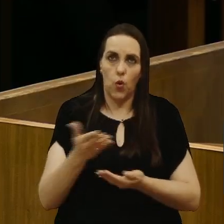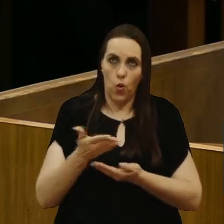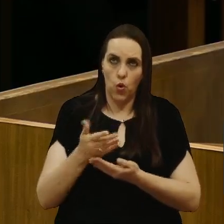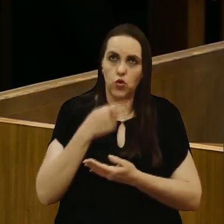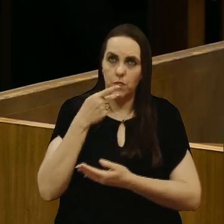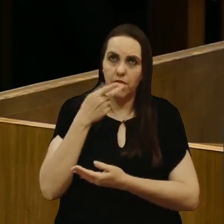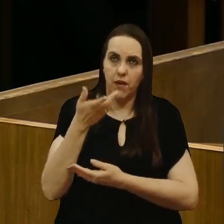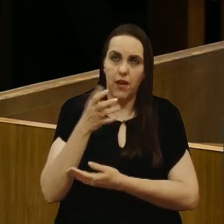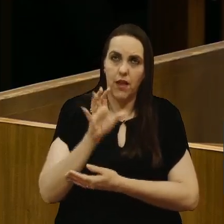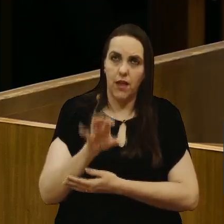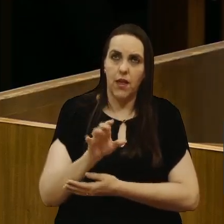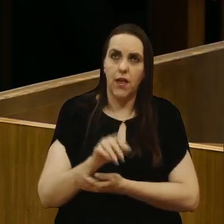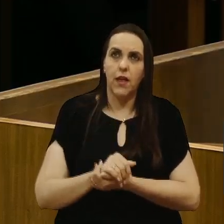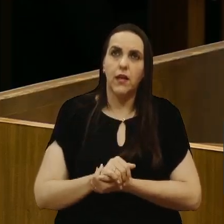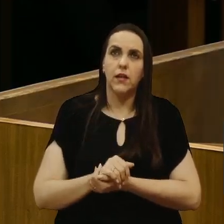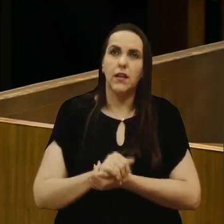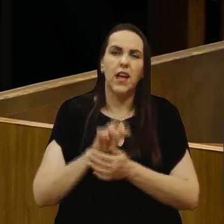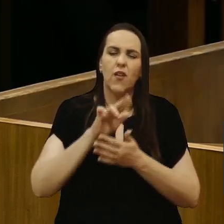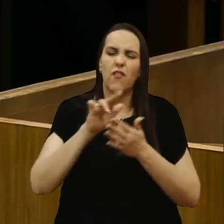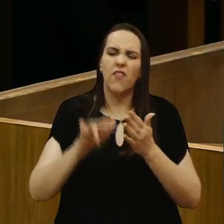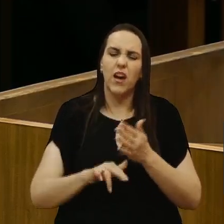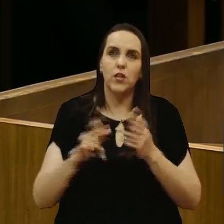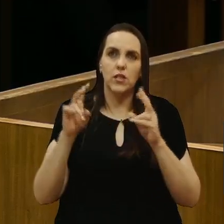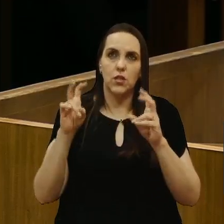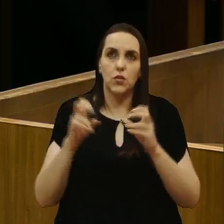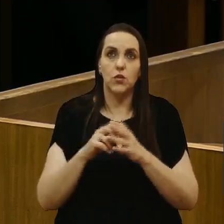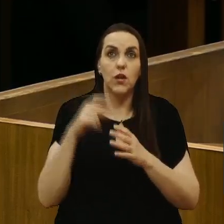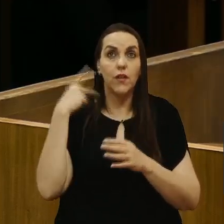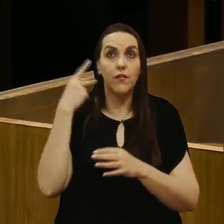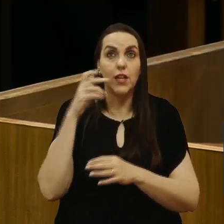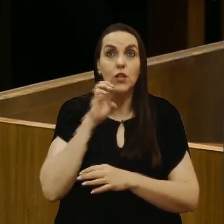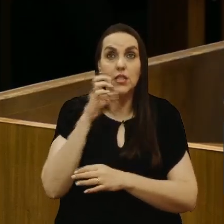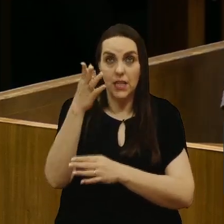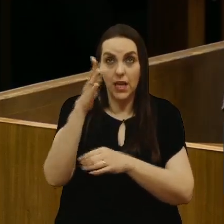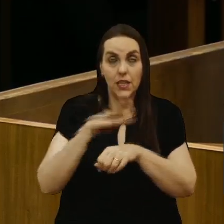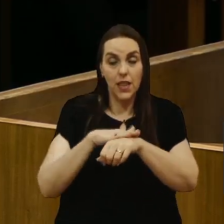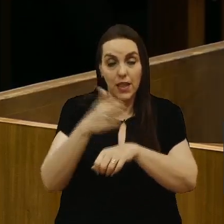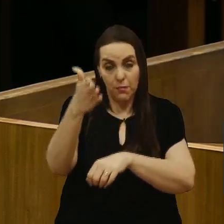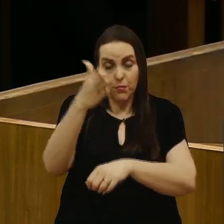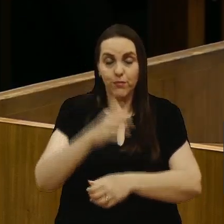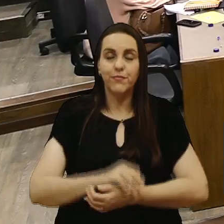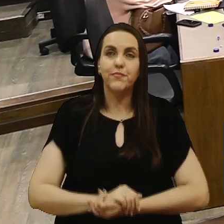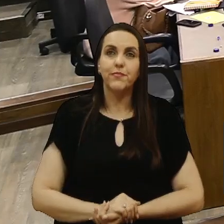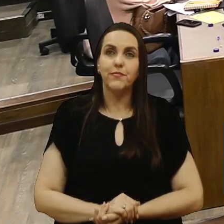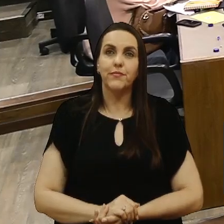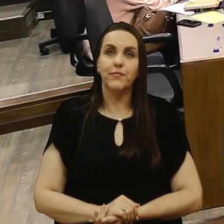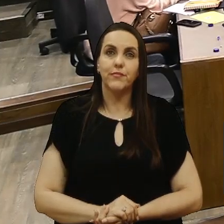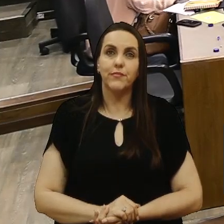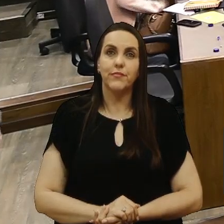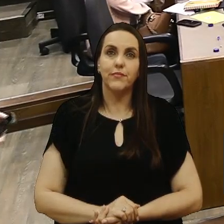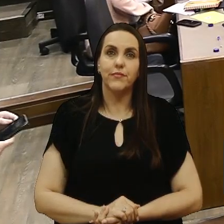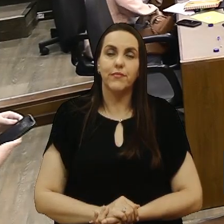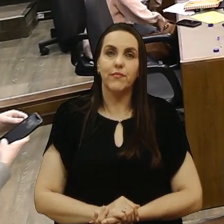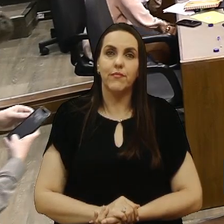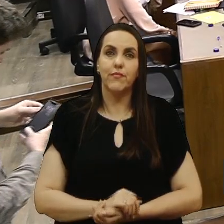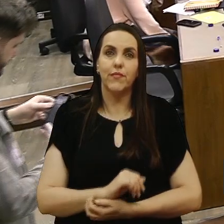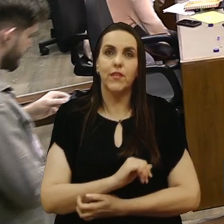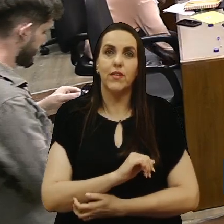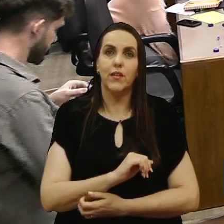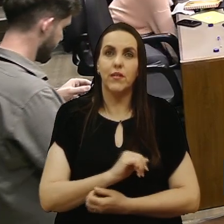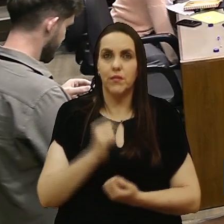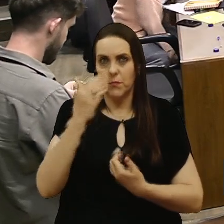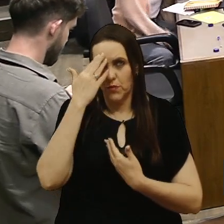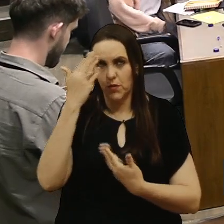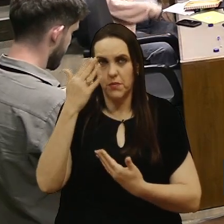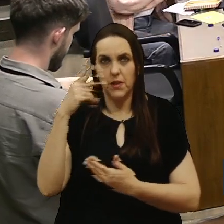fala eram vários assuntos. Vereadora Estela, dá tempo para a senhora falar. Desculpa. Sua parte. Muito